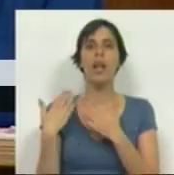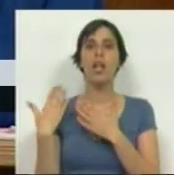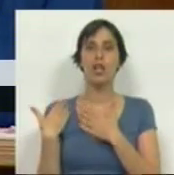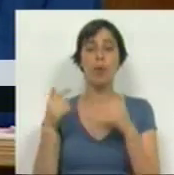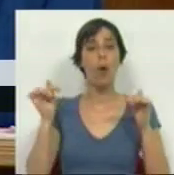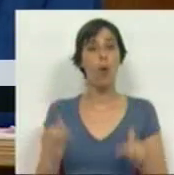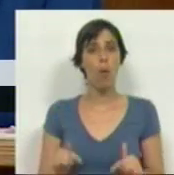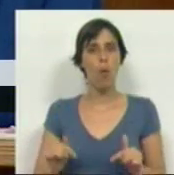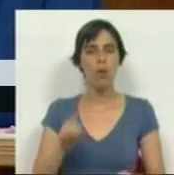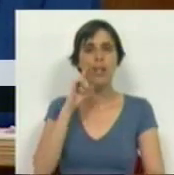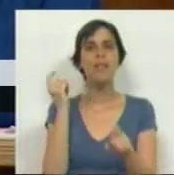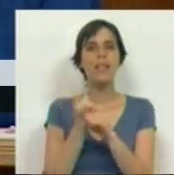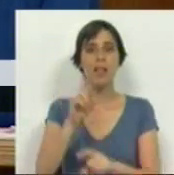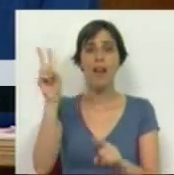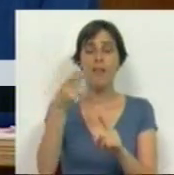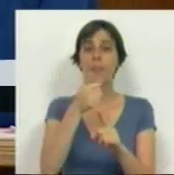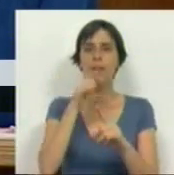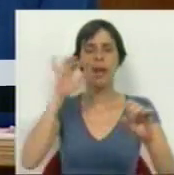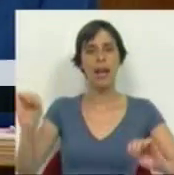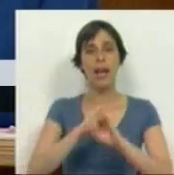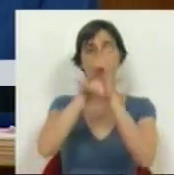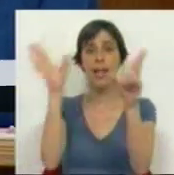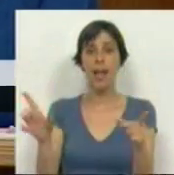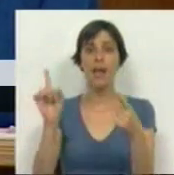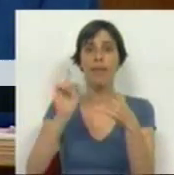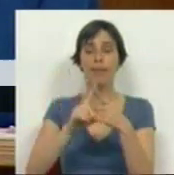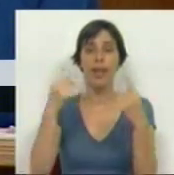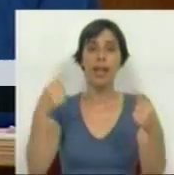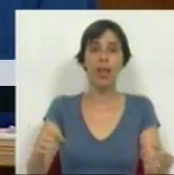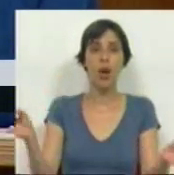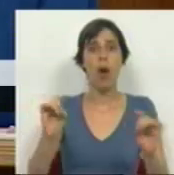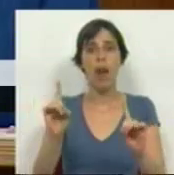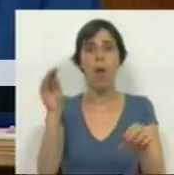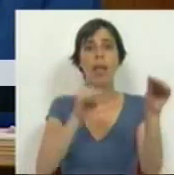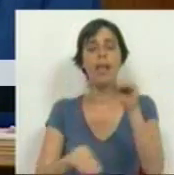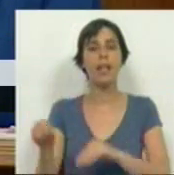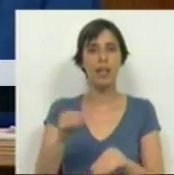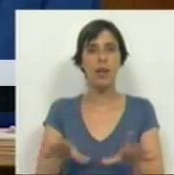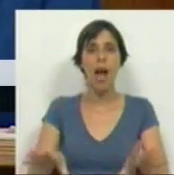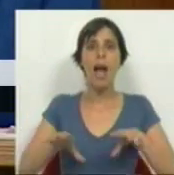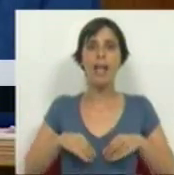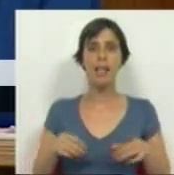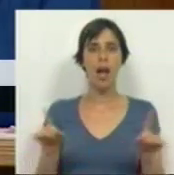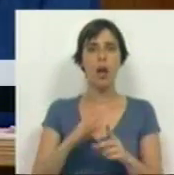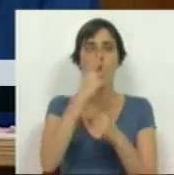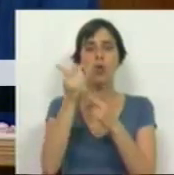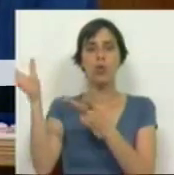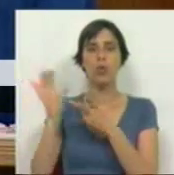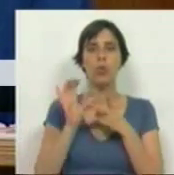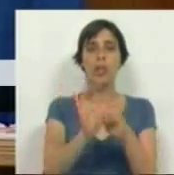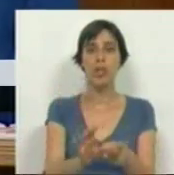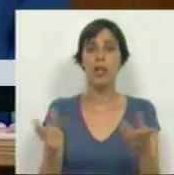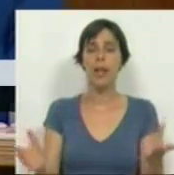responsabilidade hoje exige duas decisões claras: ter ou não eleições, aceitar ou não um segundo